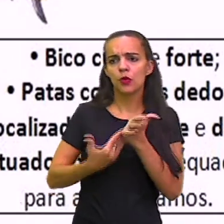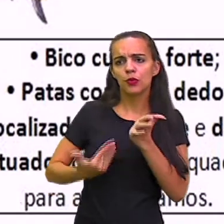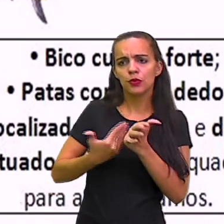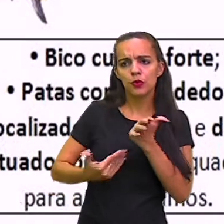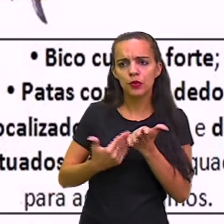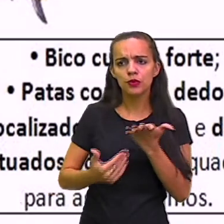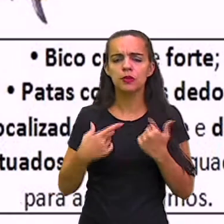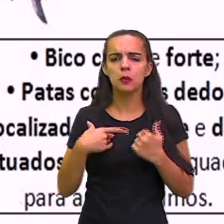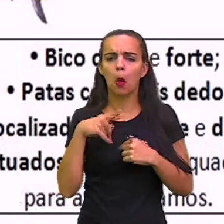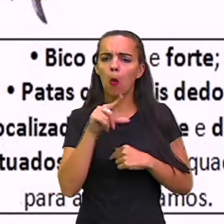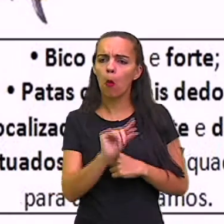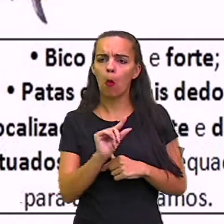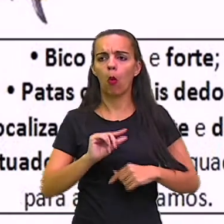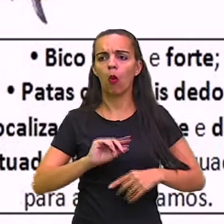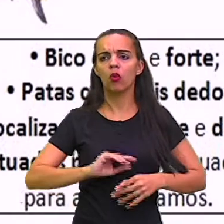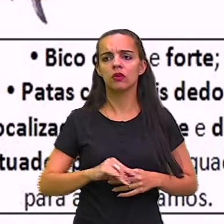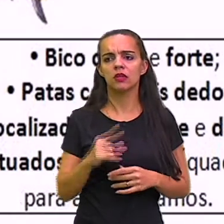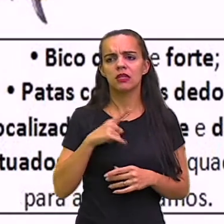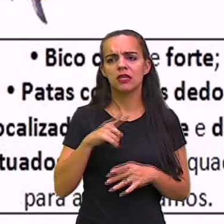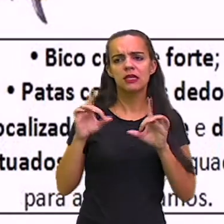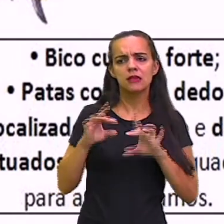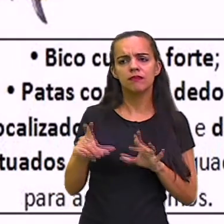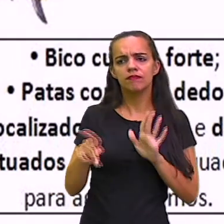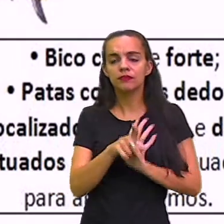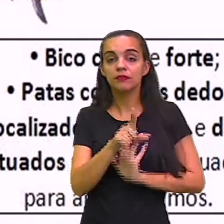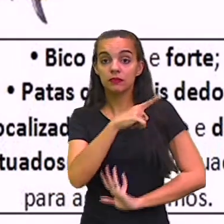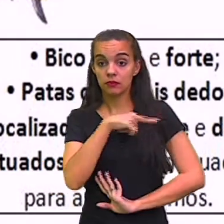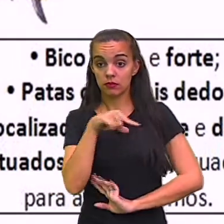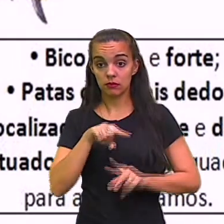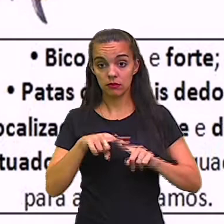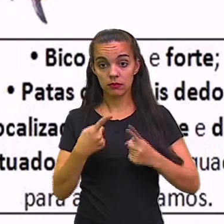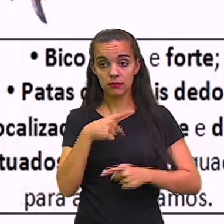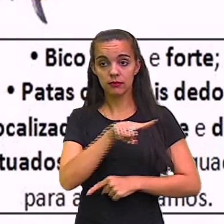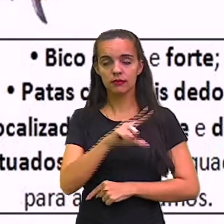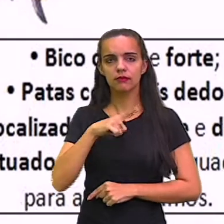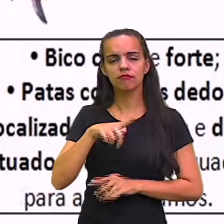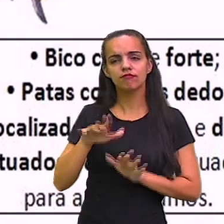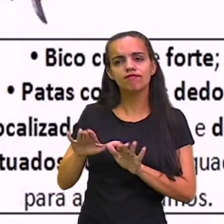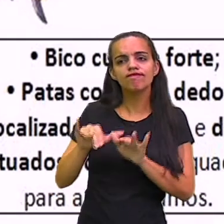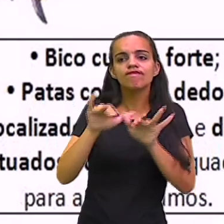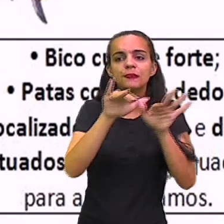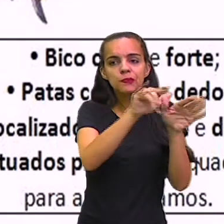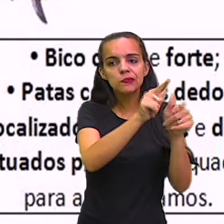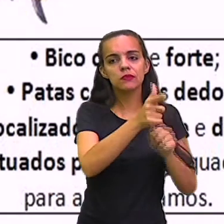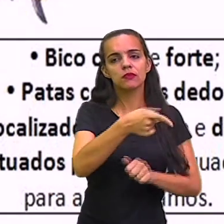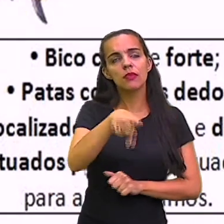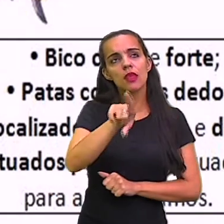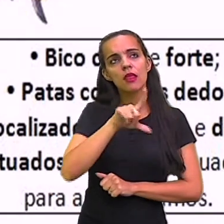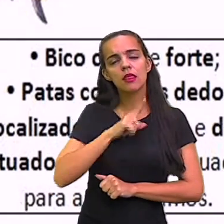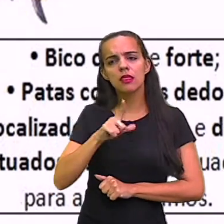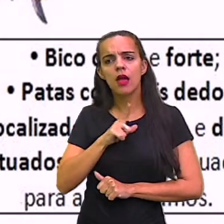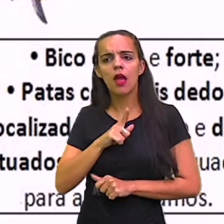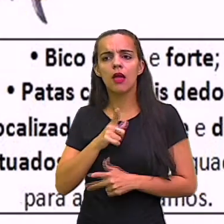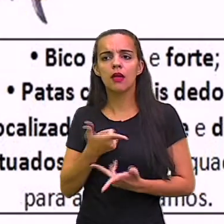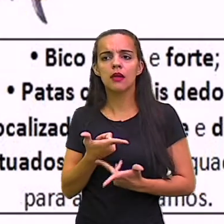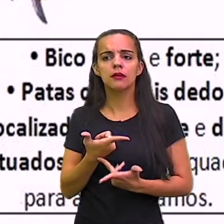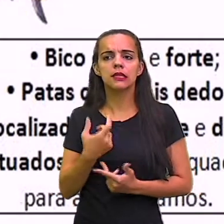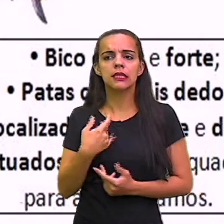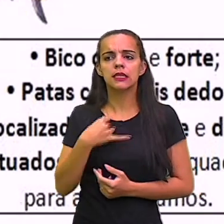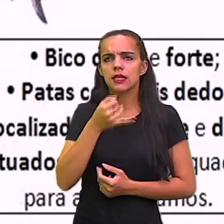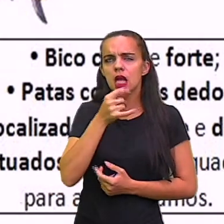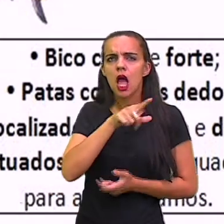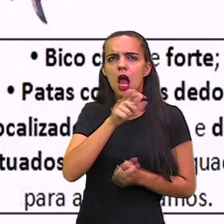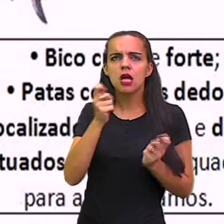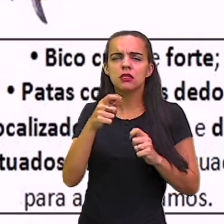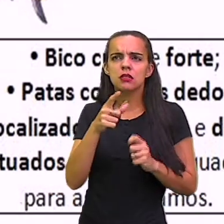dedos uns contra os outros os pés as aves de rapina estão equipados com garra tão bem